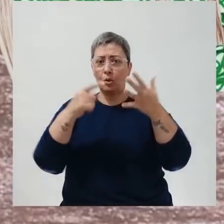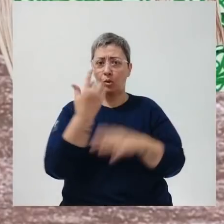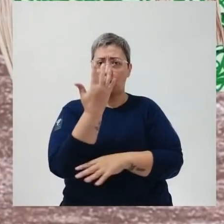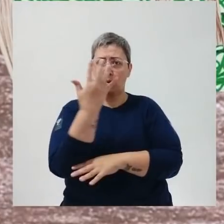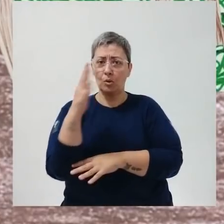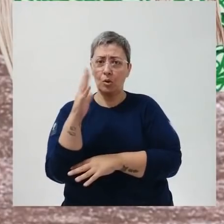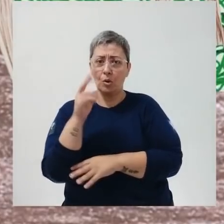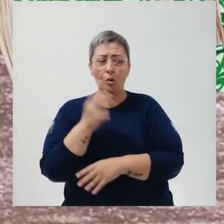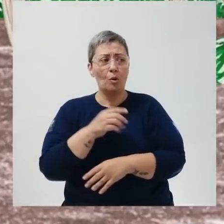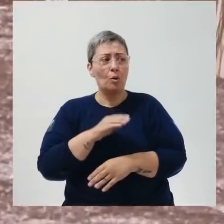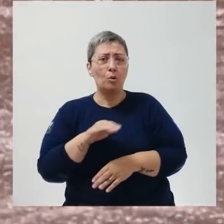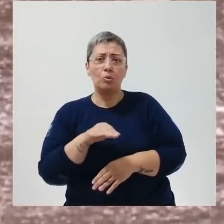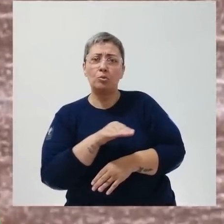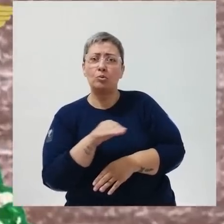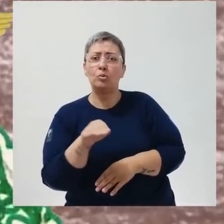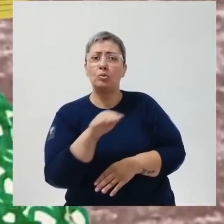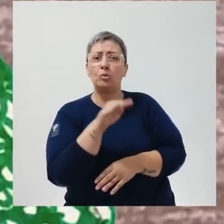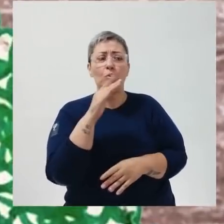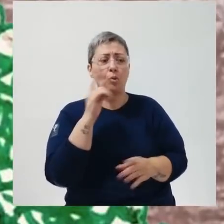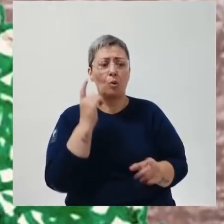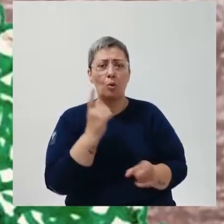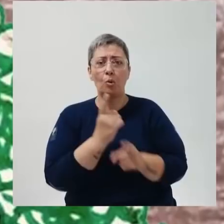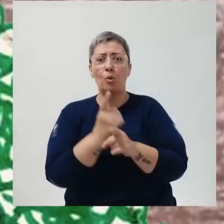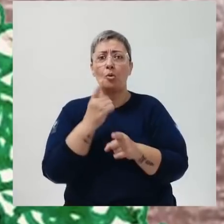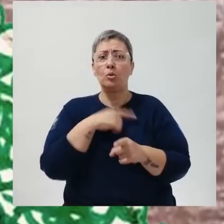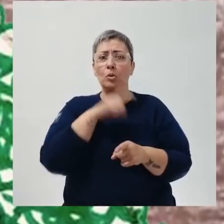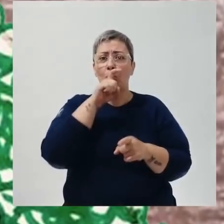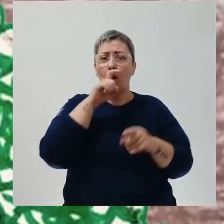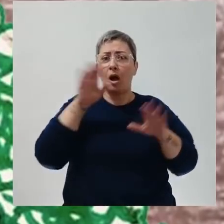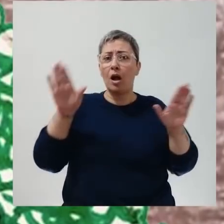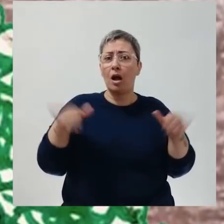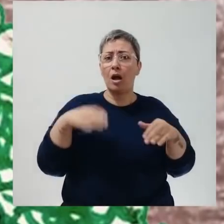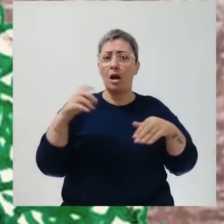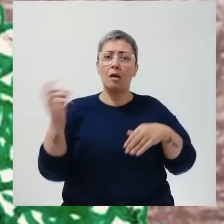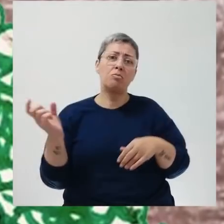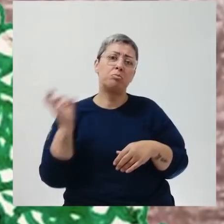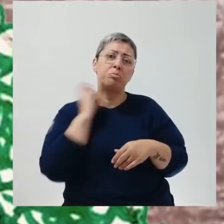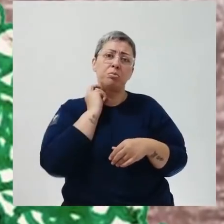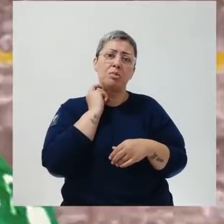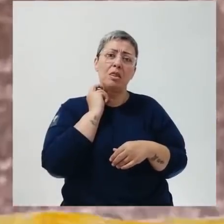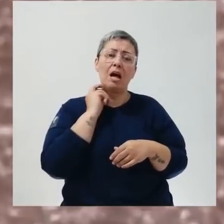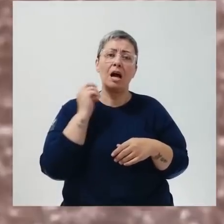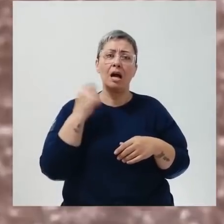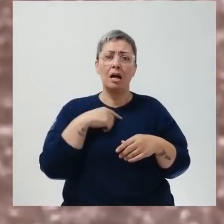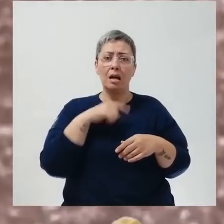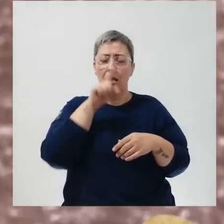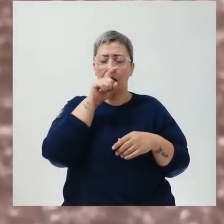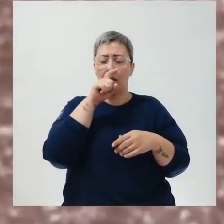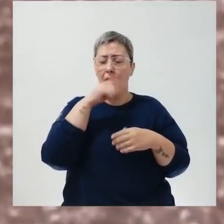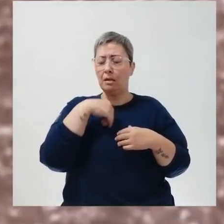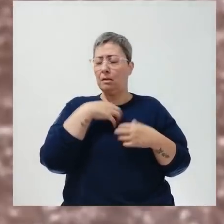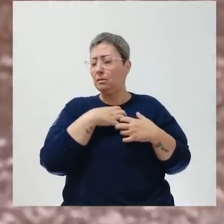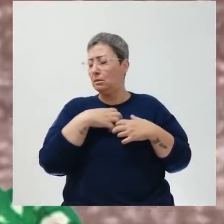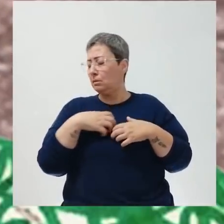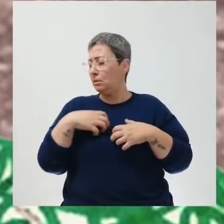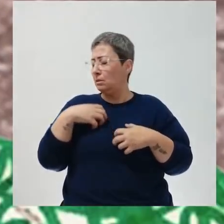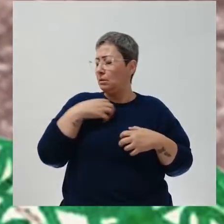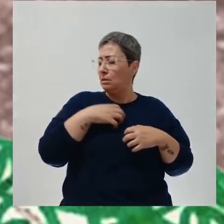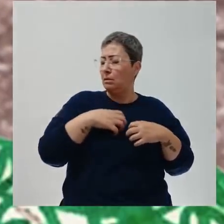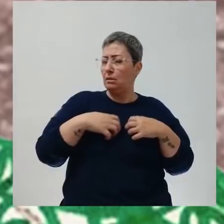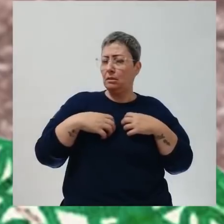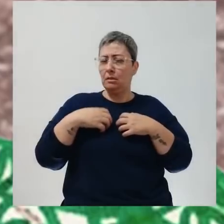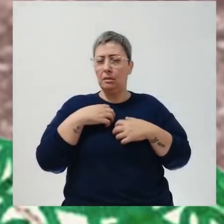No caminho, uma delas encontrou uma águia e mordeu seu pescoço. A águia começou a passar